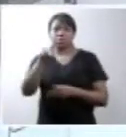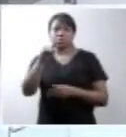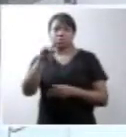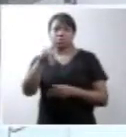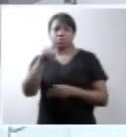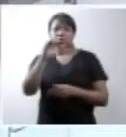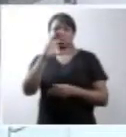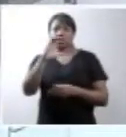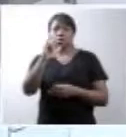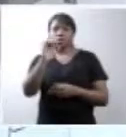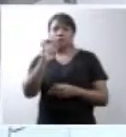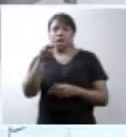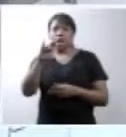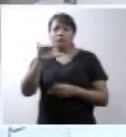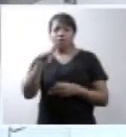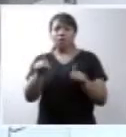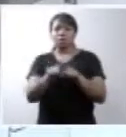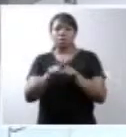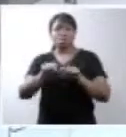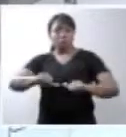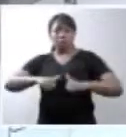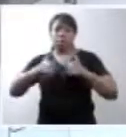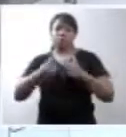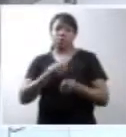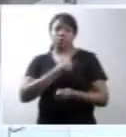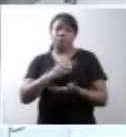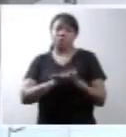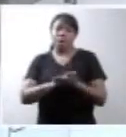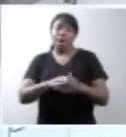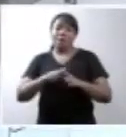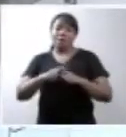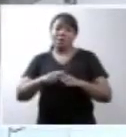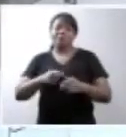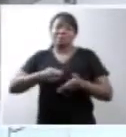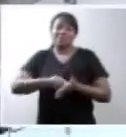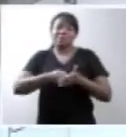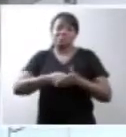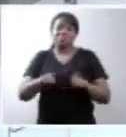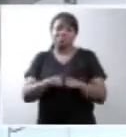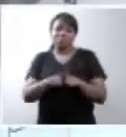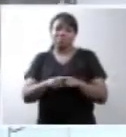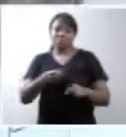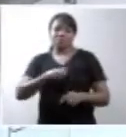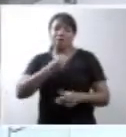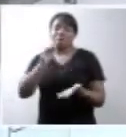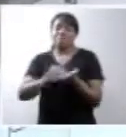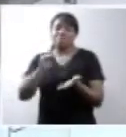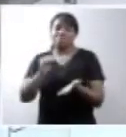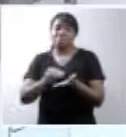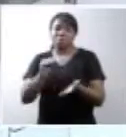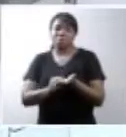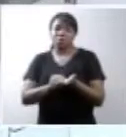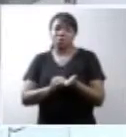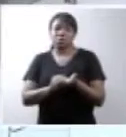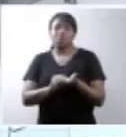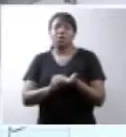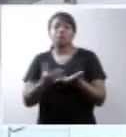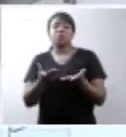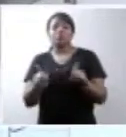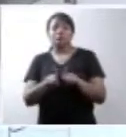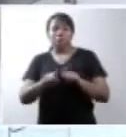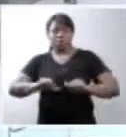Vida não se mede por qualidade, por isso insistimos mais uma vez na diferenciação entre ausência de expectativa de vida